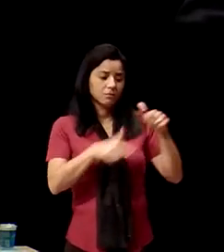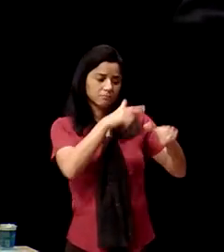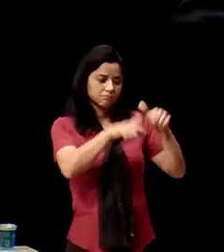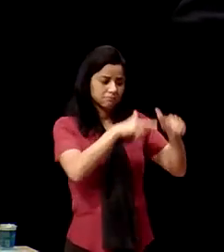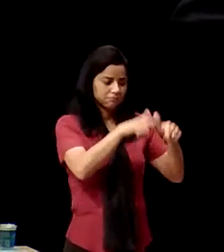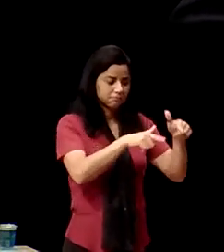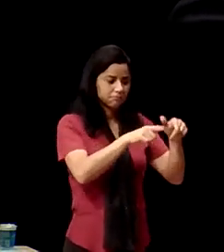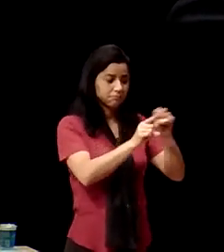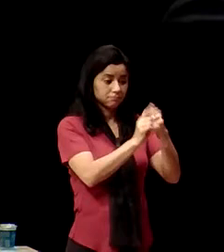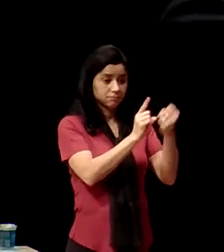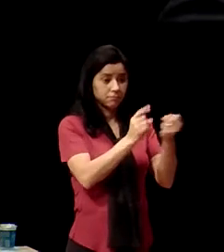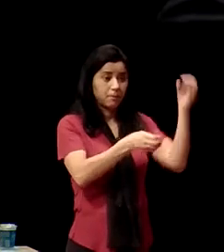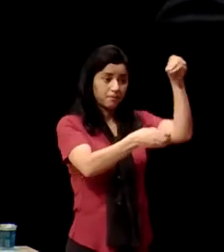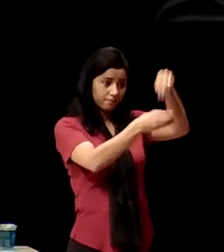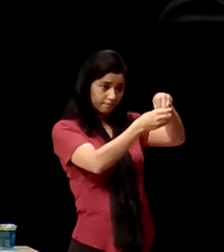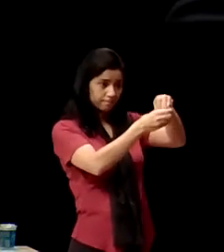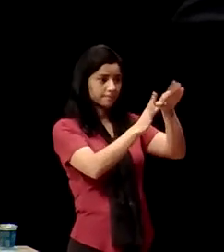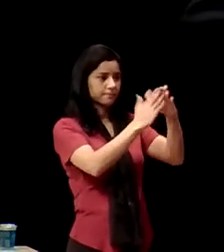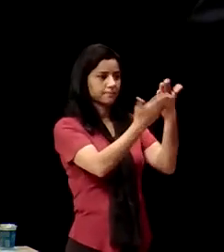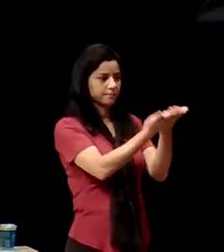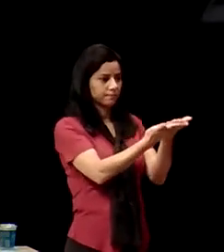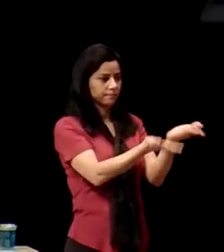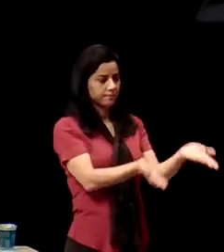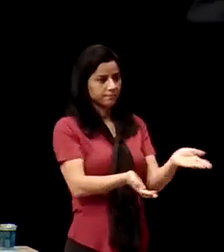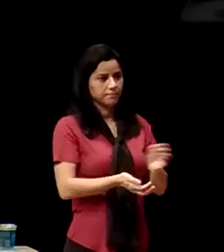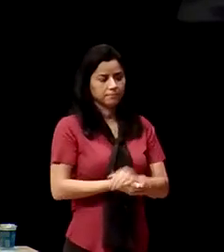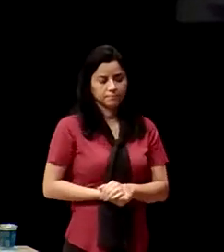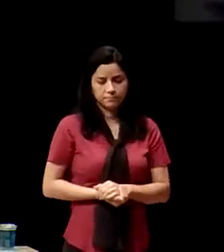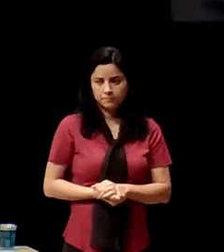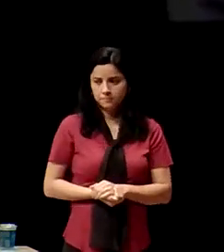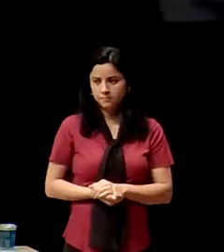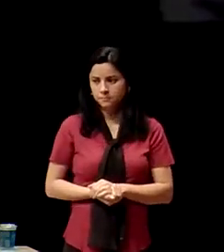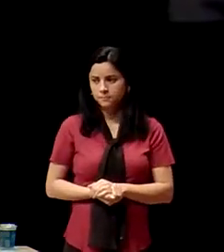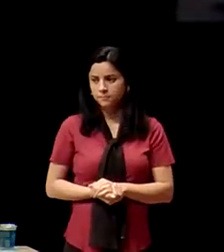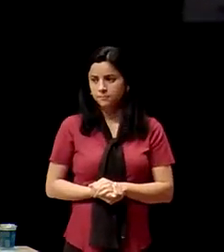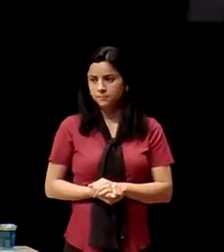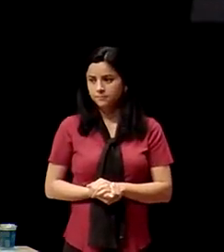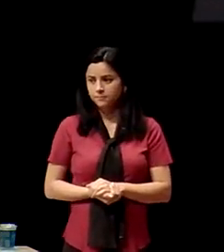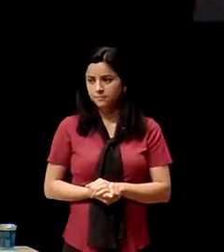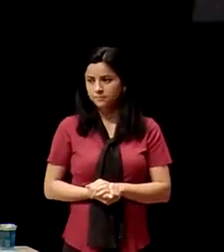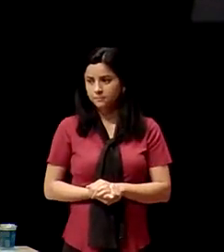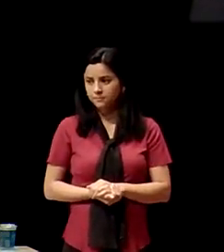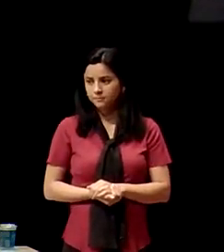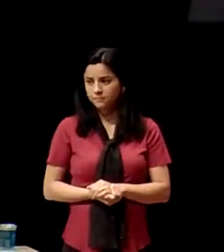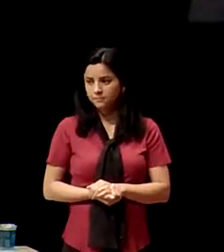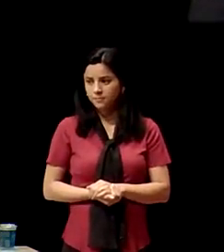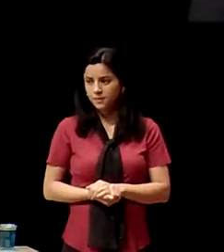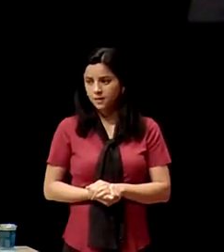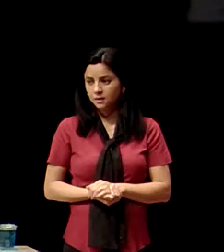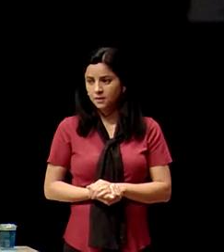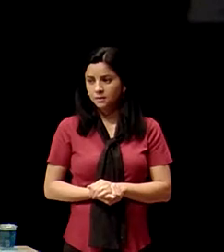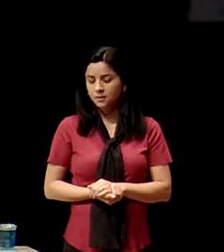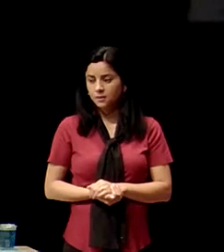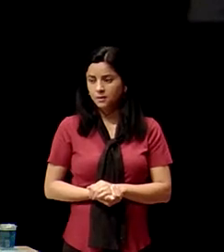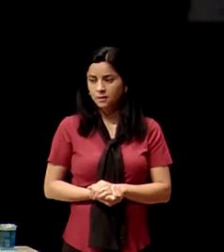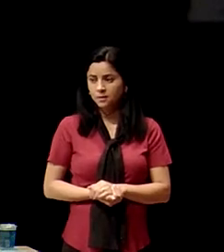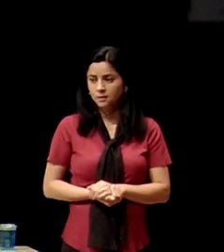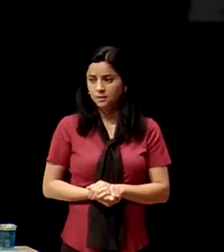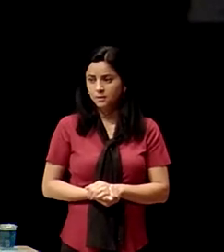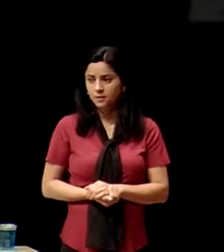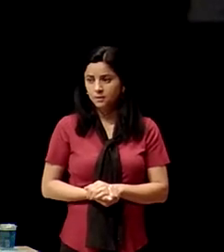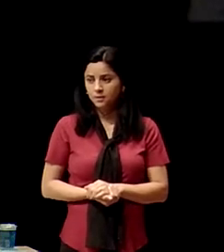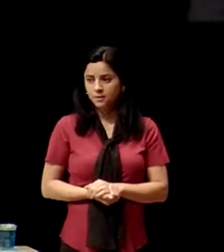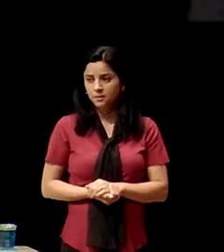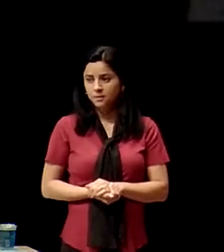social dentro da escola. And this social pedagogical expertise has been seen to